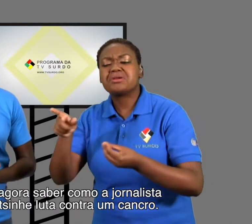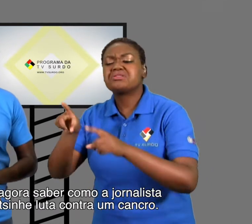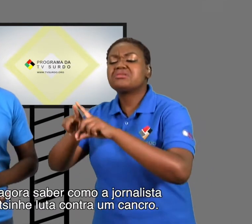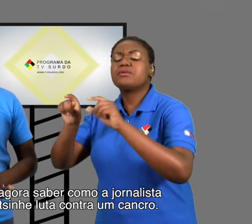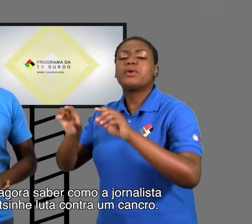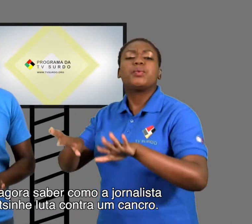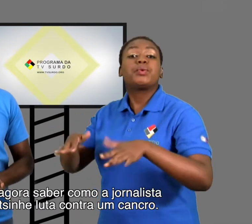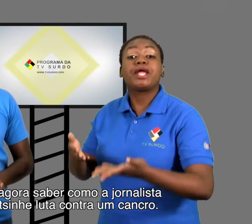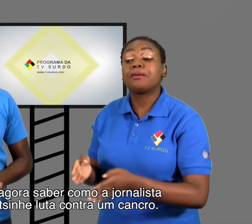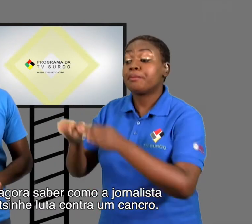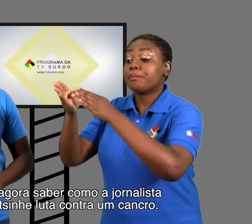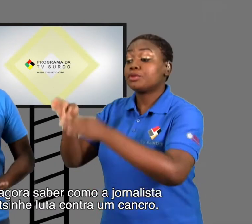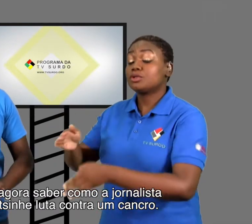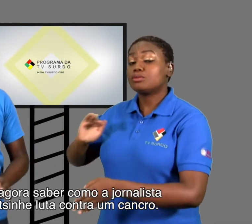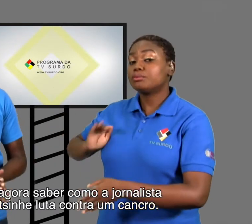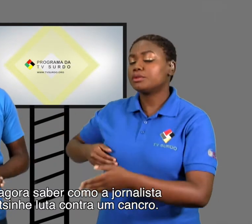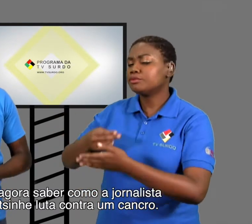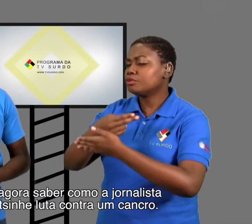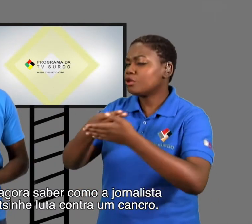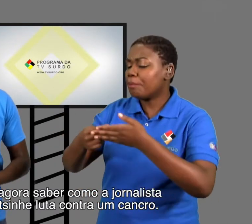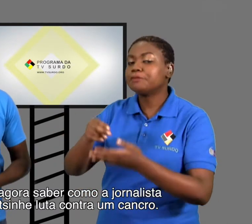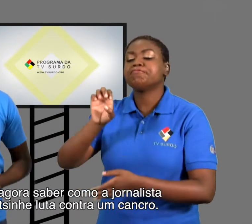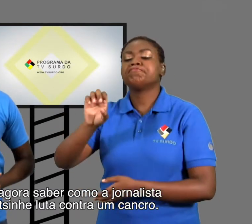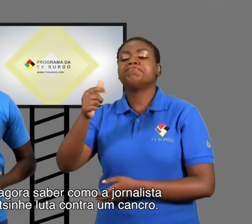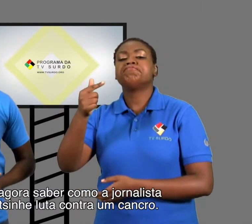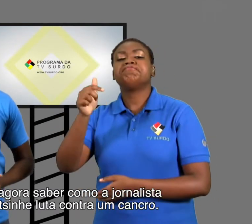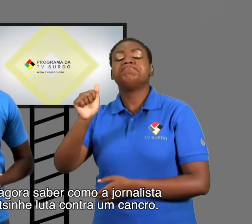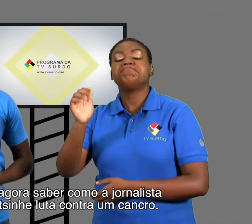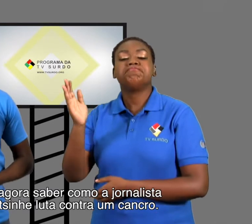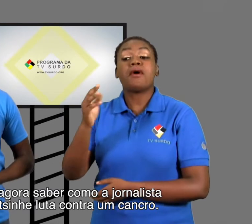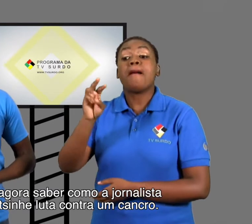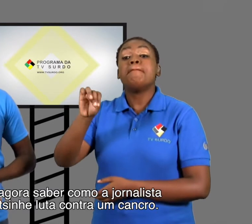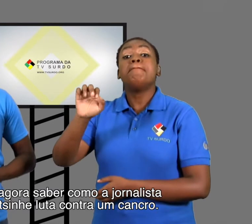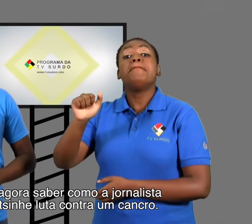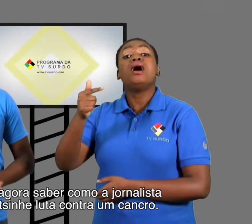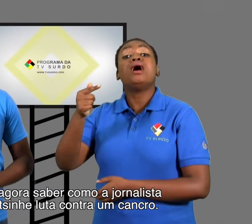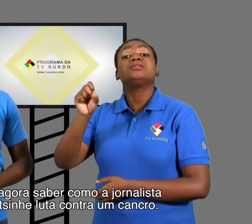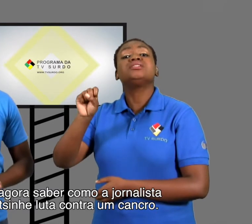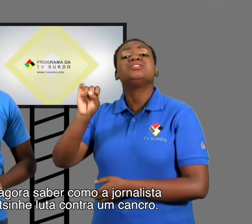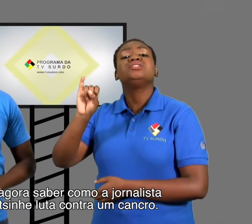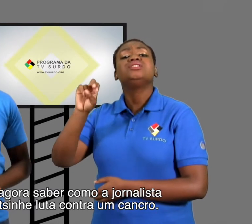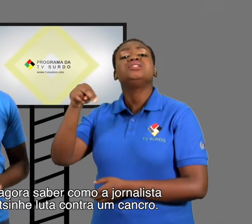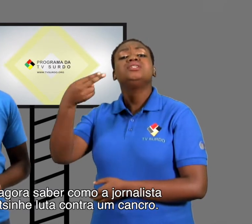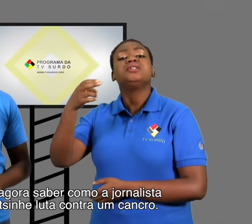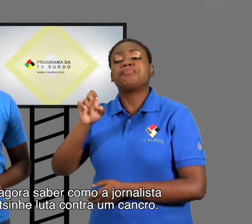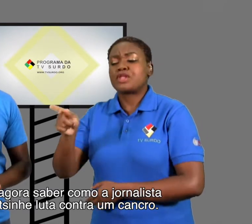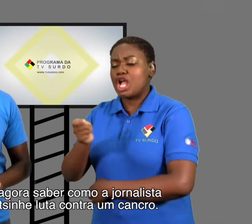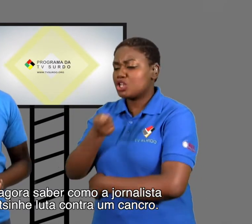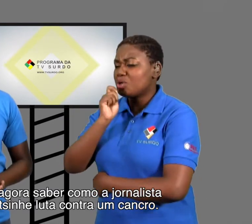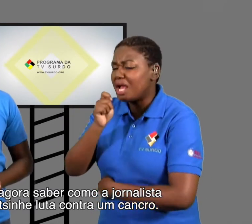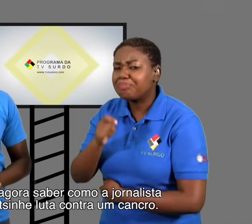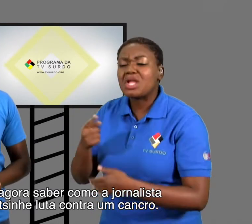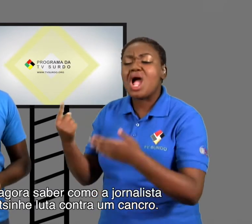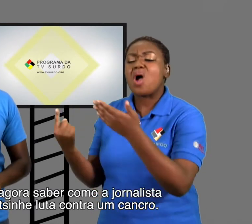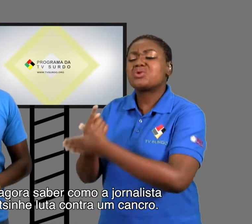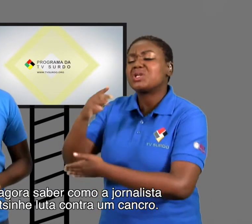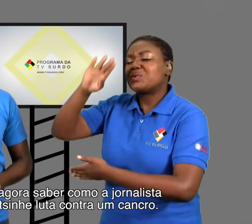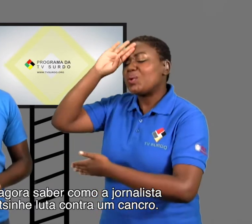Vamos agora saber como a jornalista Eta Matinha luta contra o cancro.